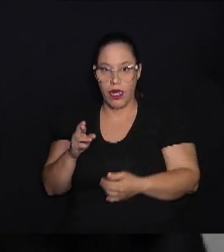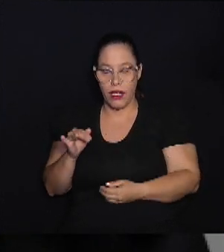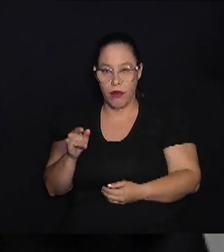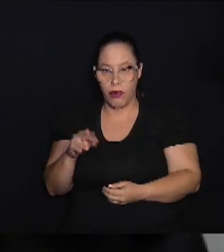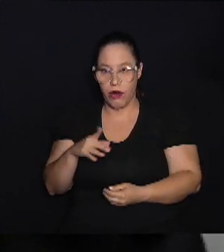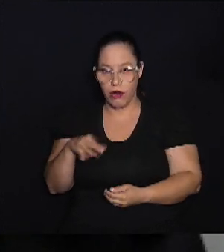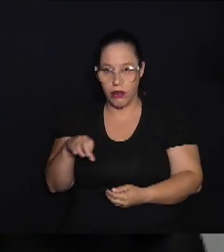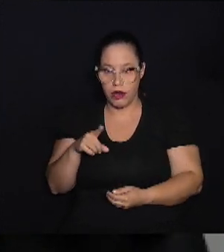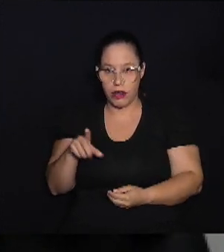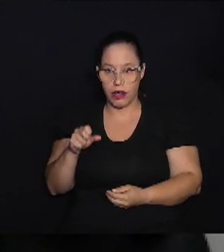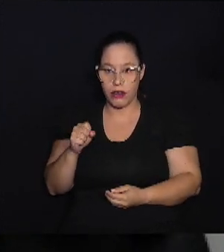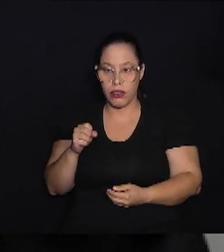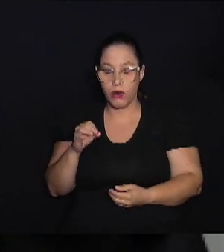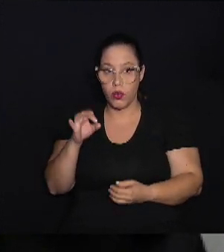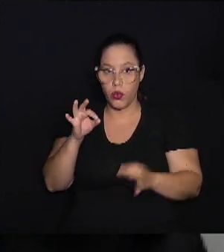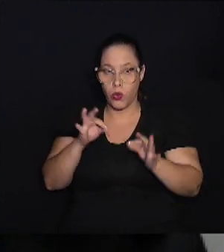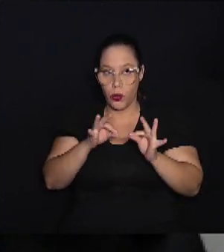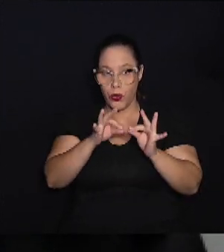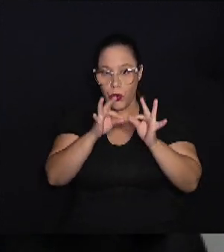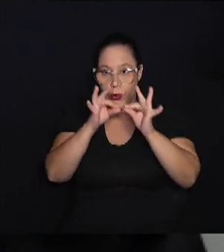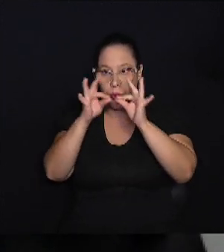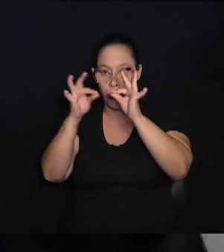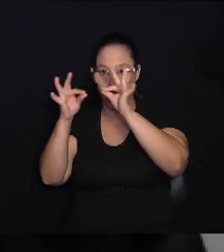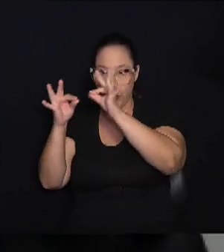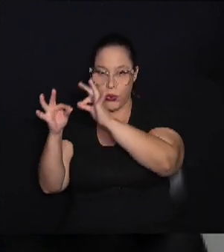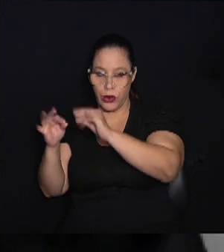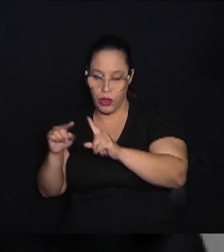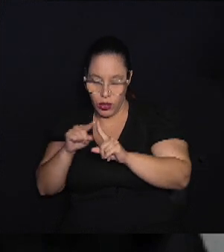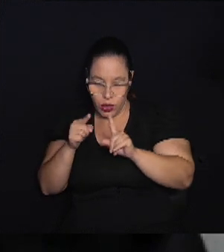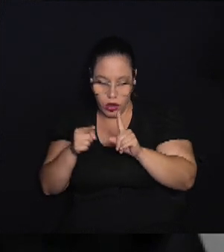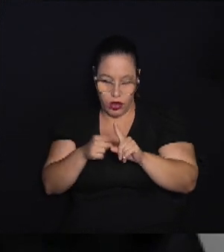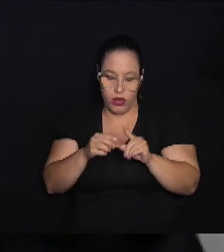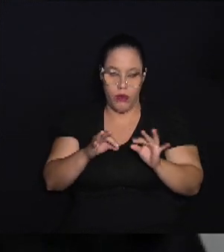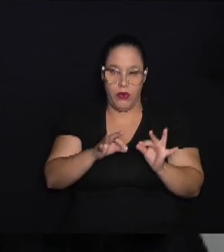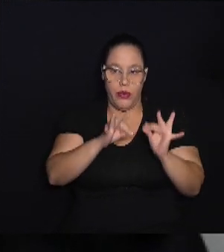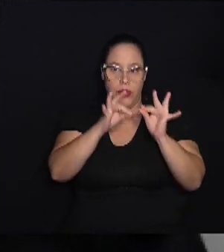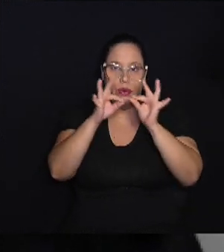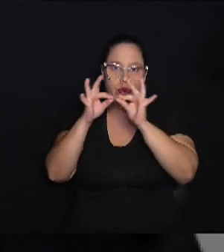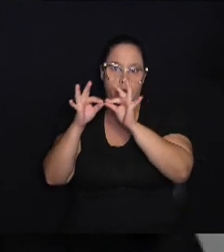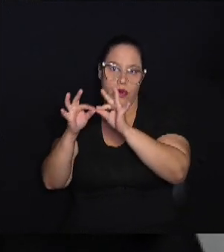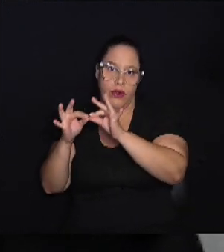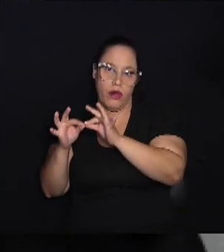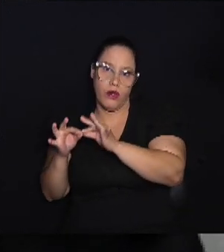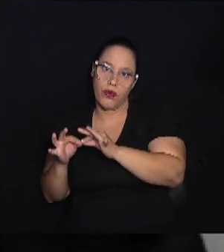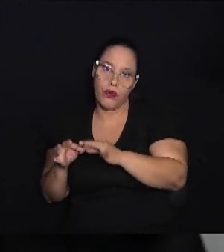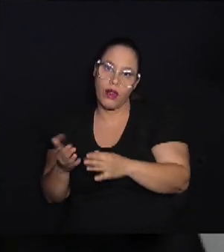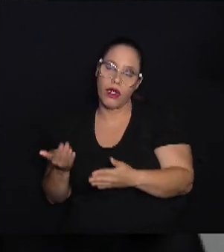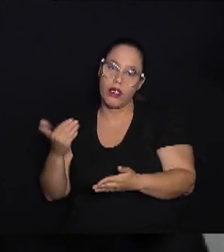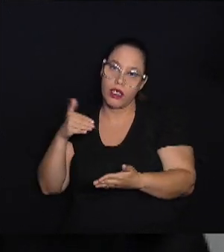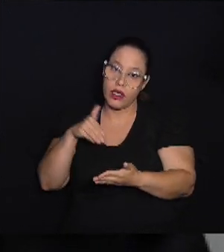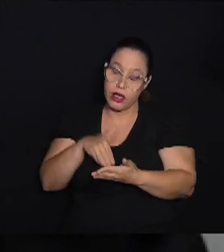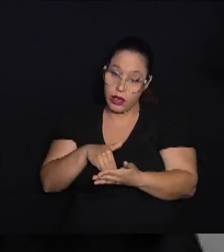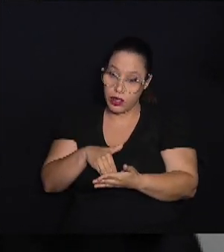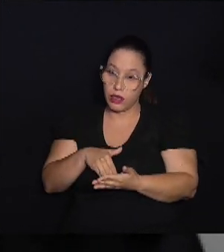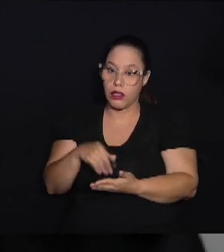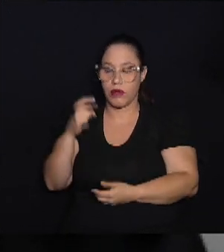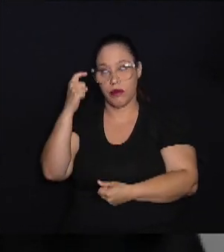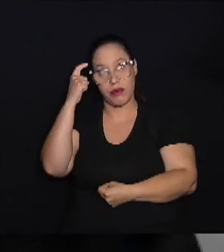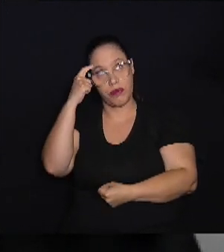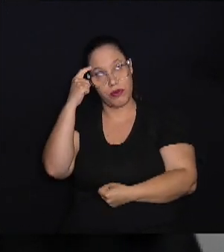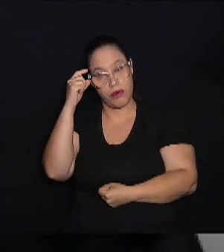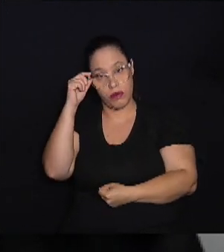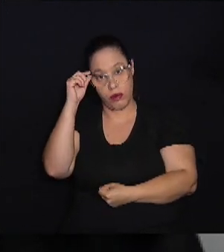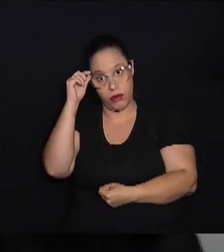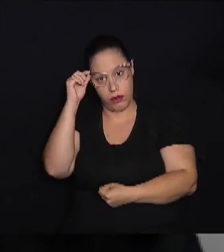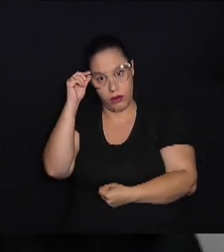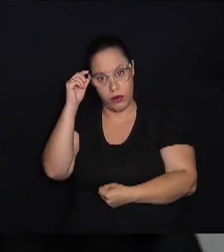assistida, ou num preparo para uma gestação, né? A mulher que já chega mais prevenida e já está pensando em ter